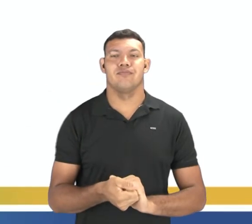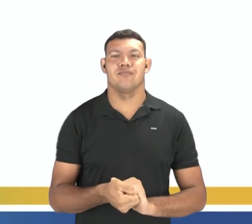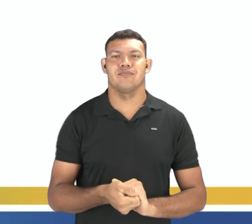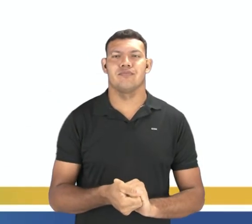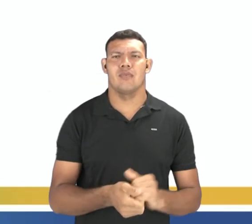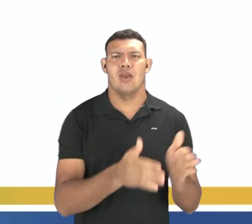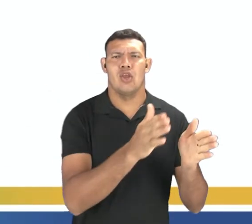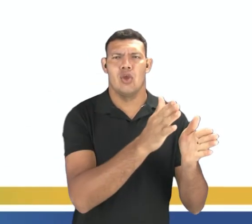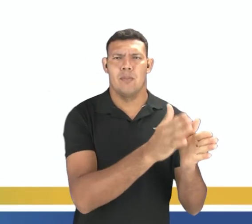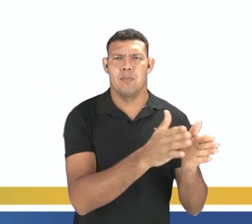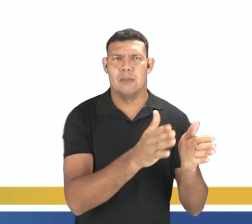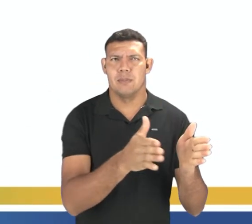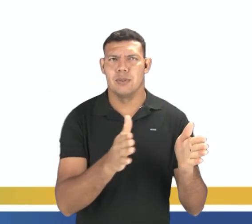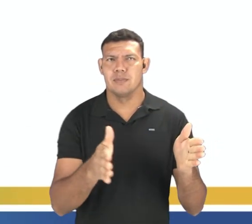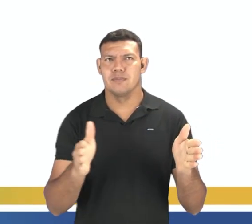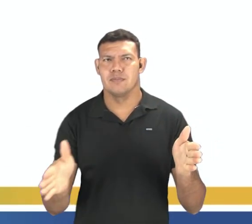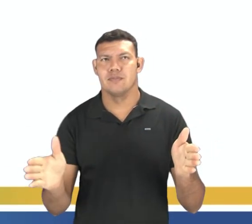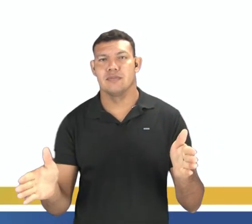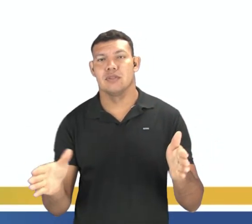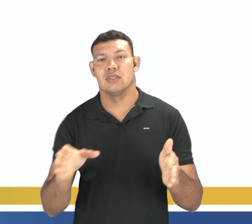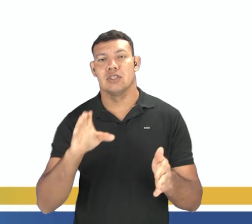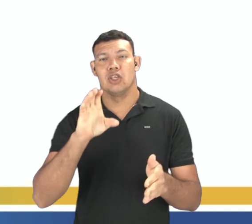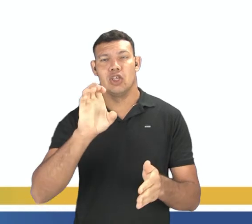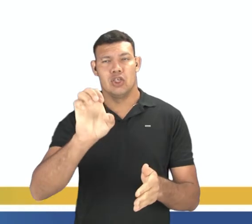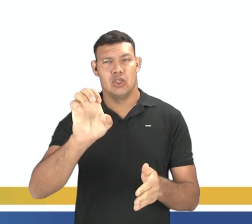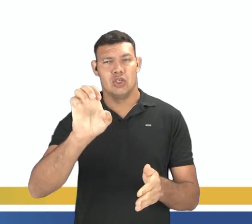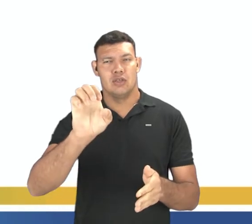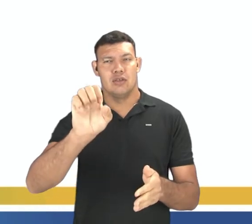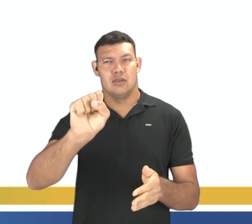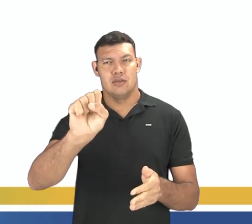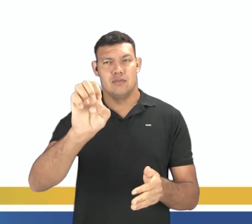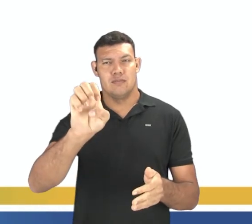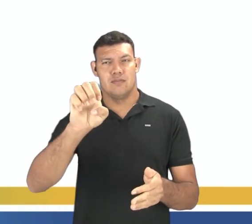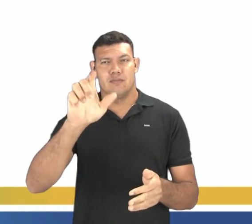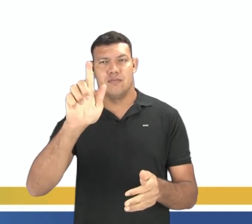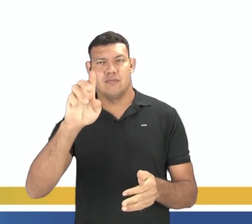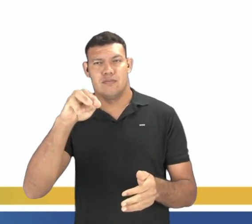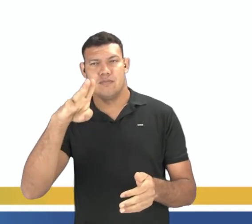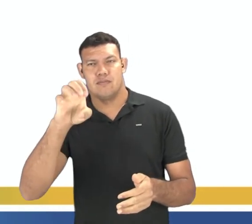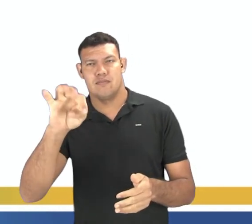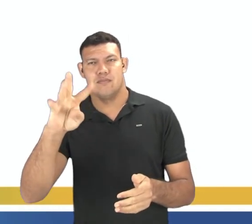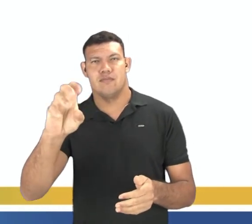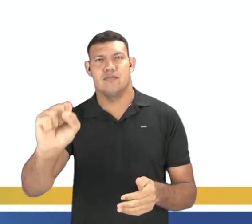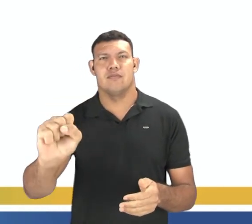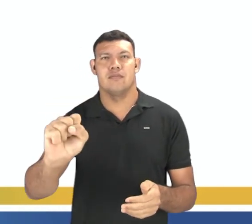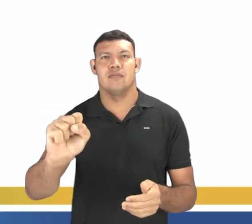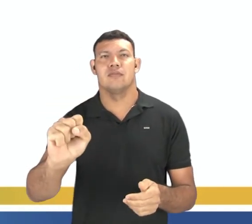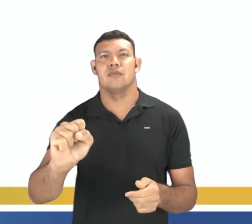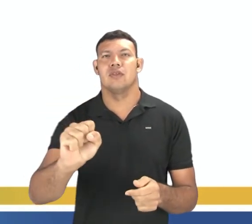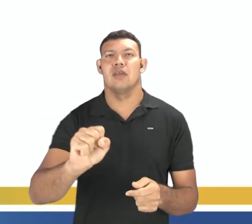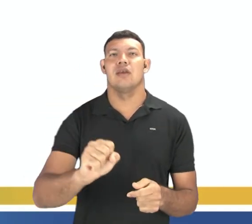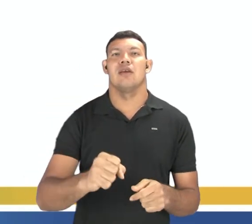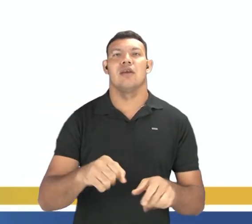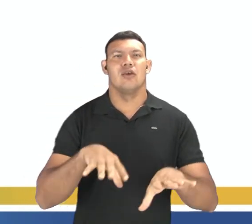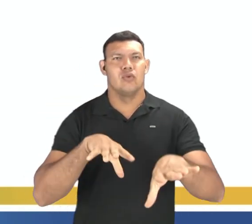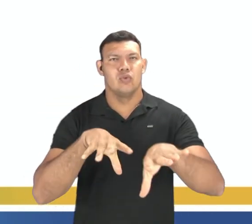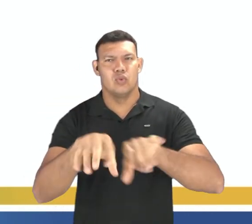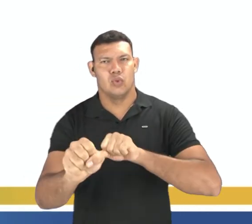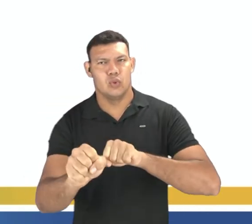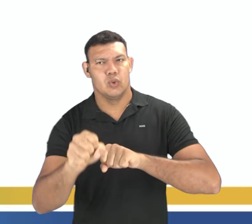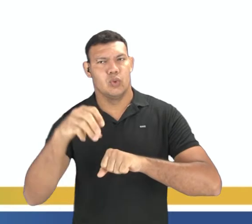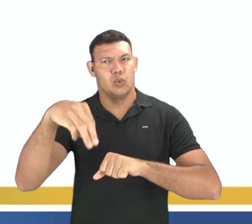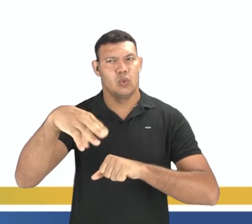de segmentação ou clivagem, ocorre a formação da mórula. Marque a alternativa